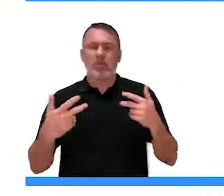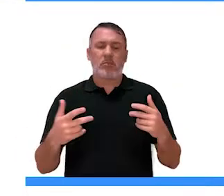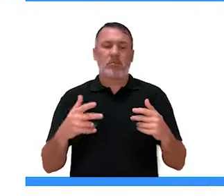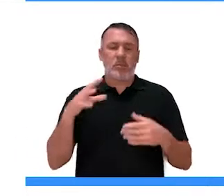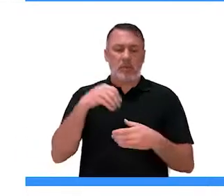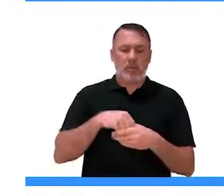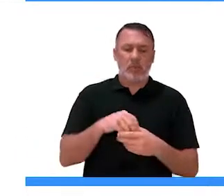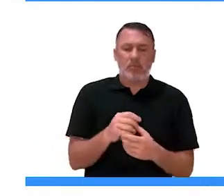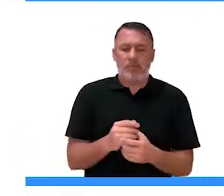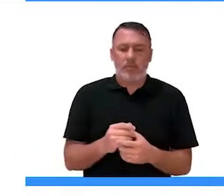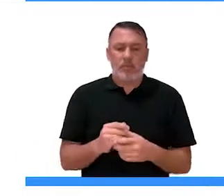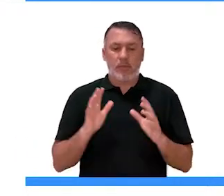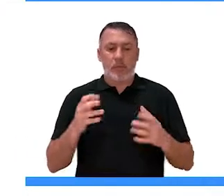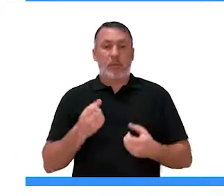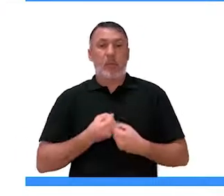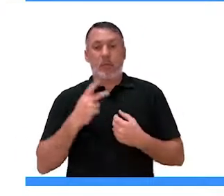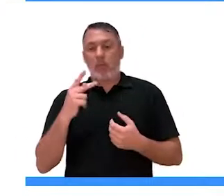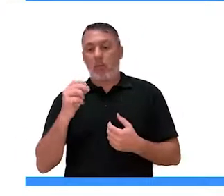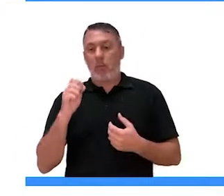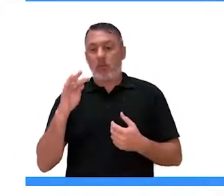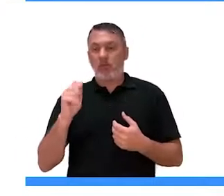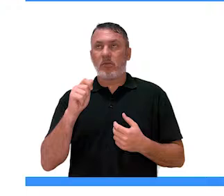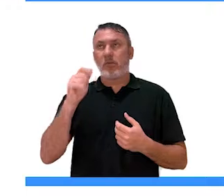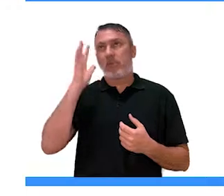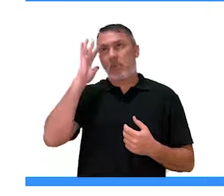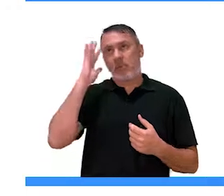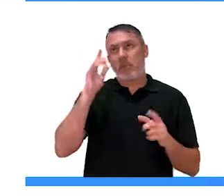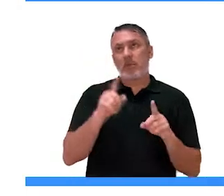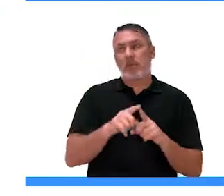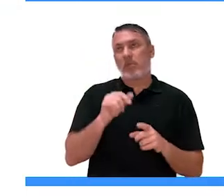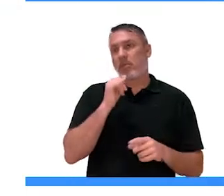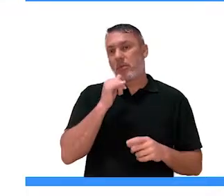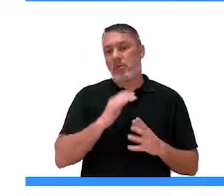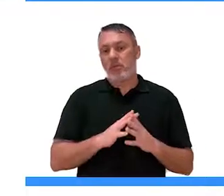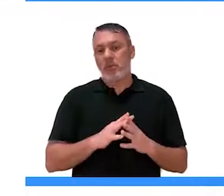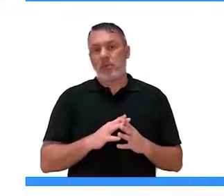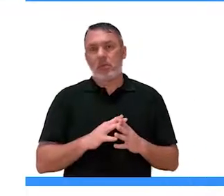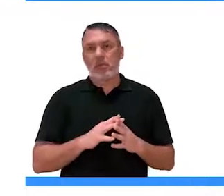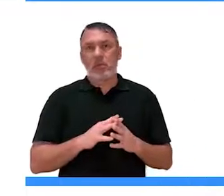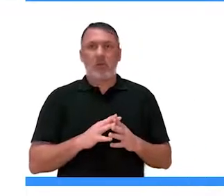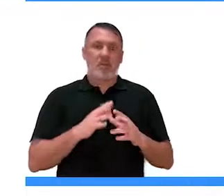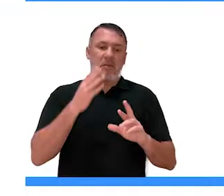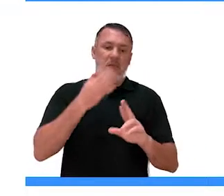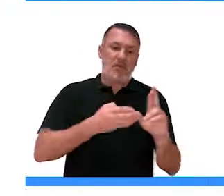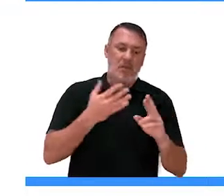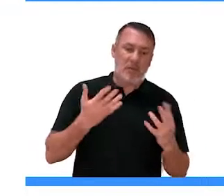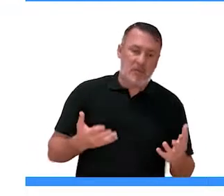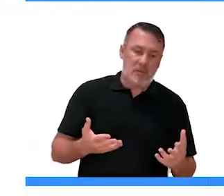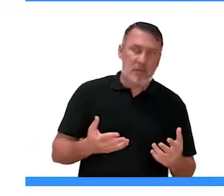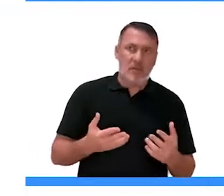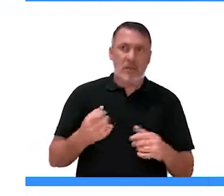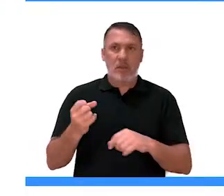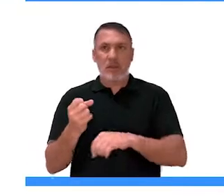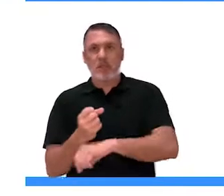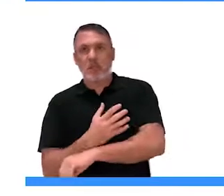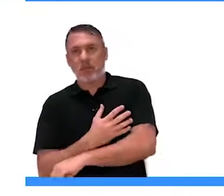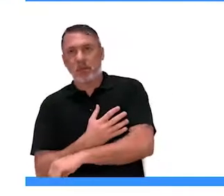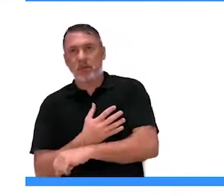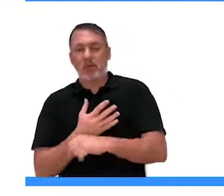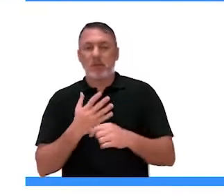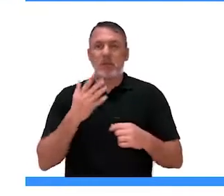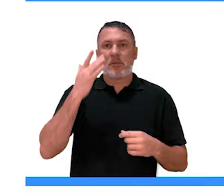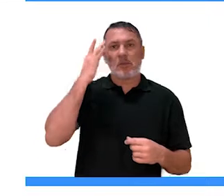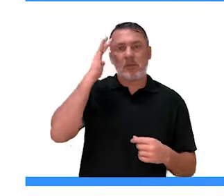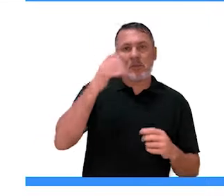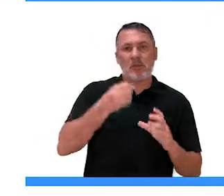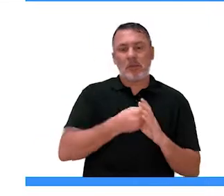texto apelativo. Poética, você podia até pensar, será referencial? A emotiva, a